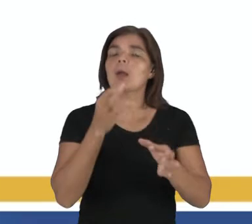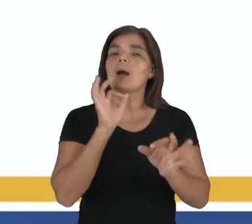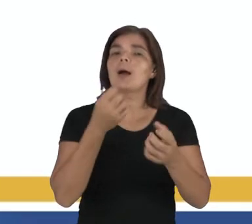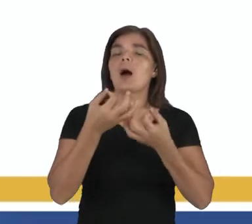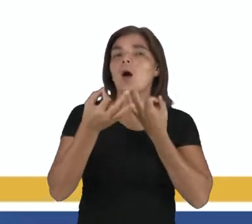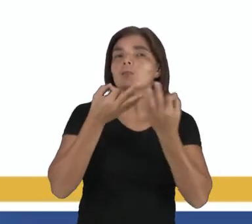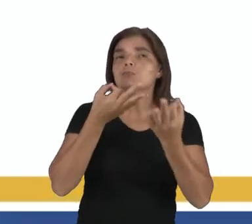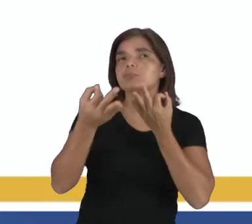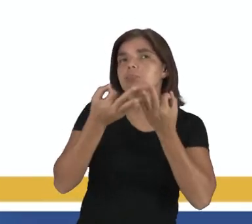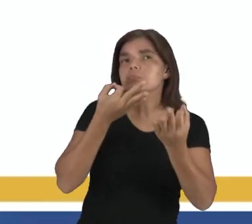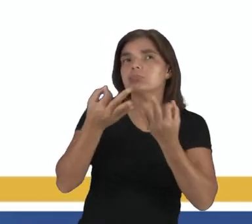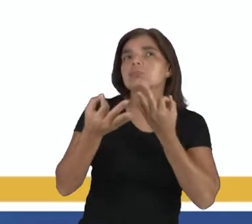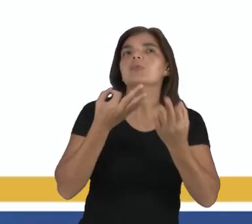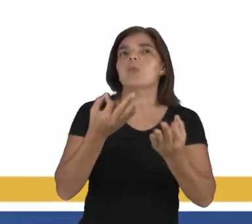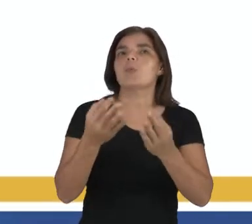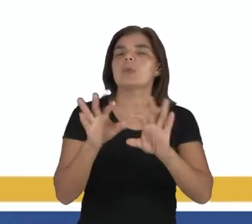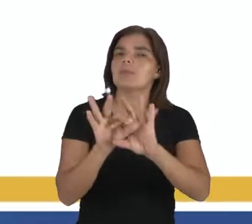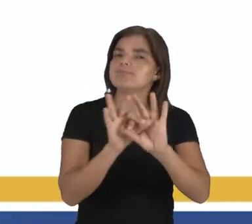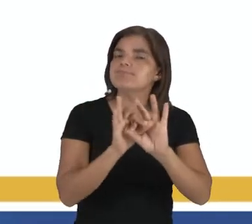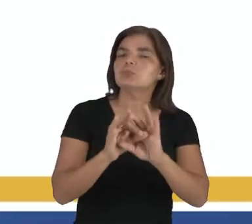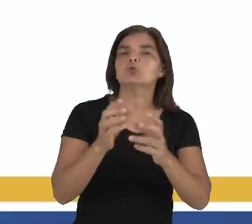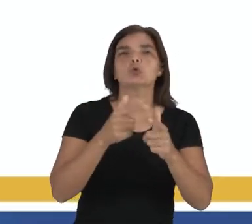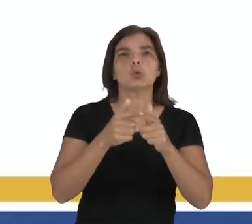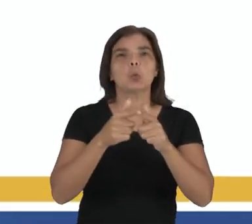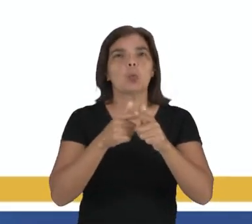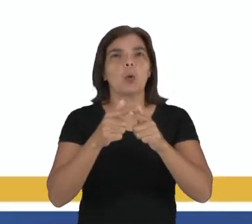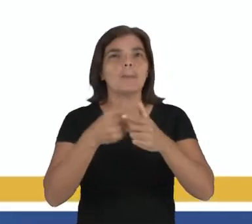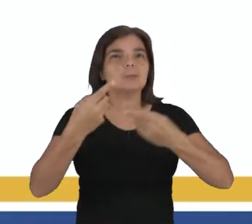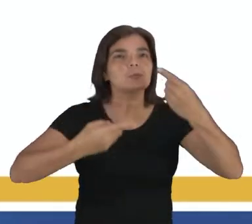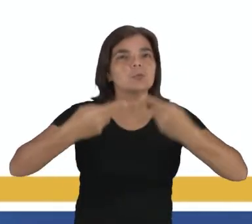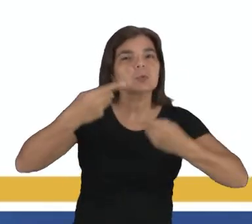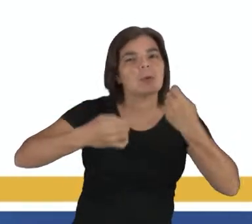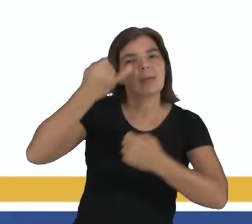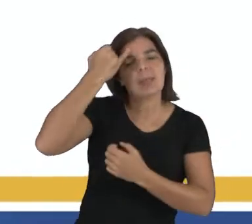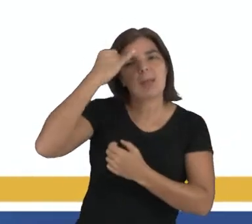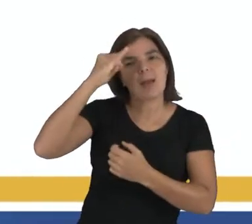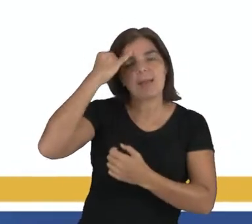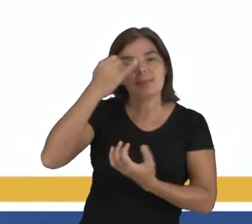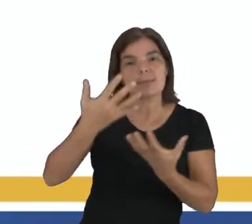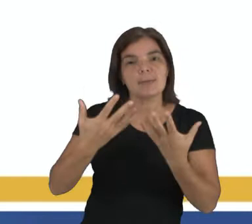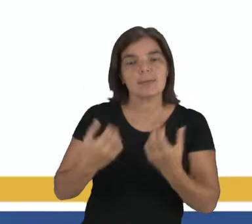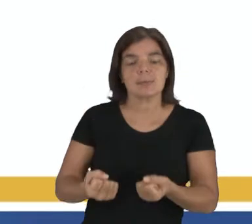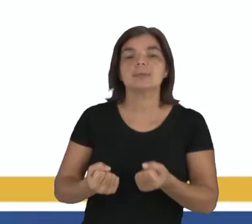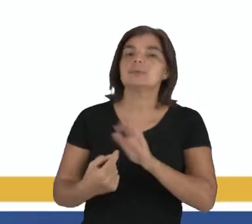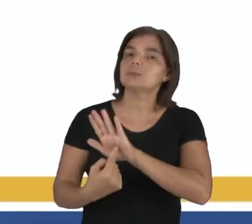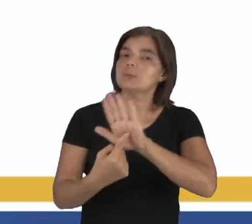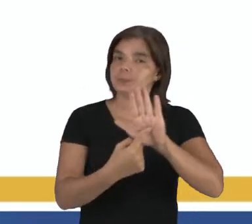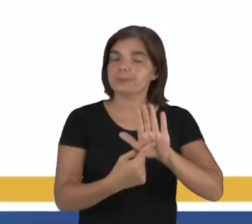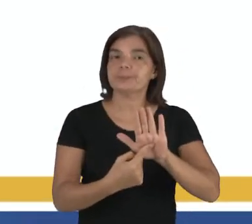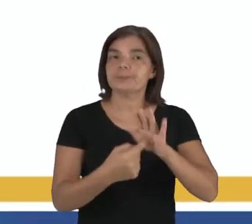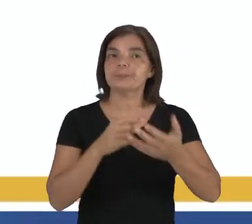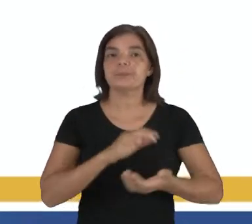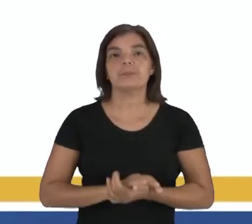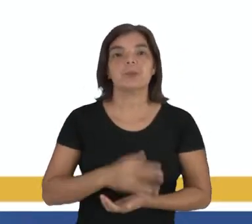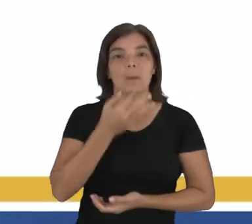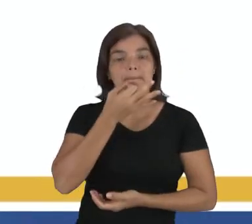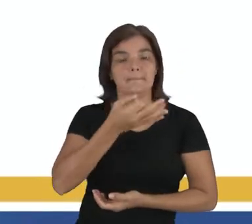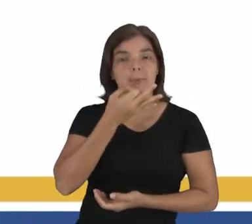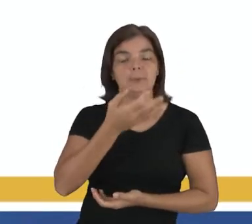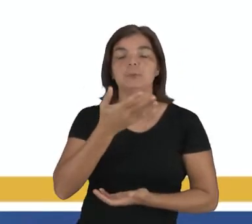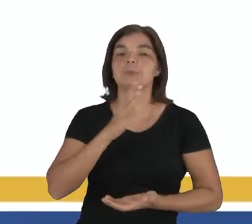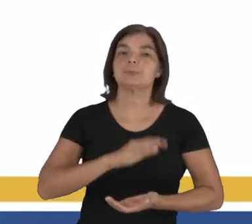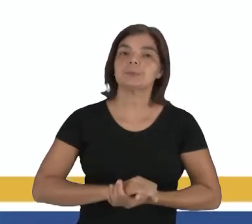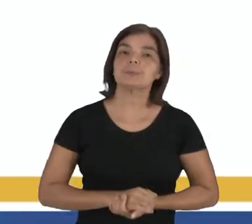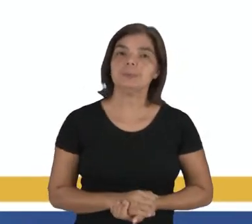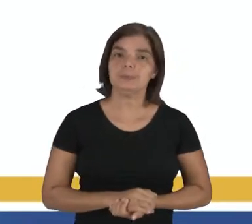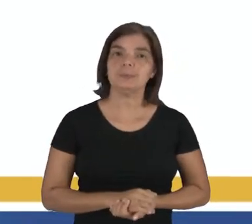defender, apresentando argumentos, discutindo o problema e mostrando qual o seu posicionamento,